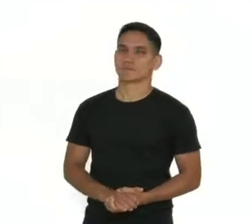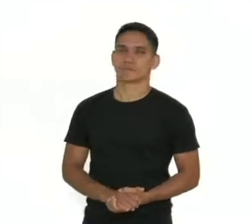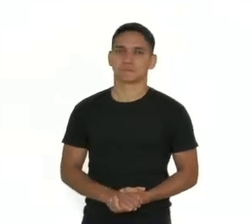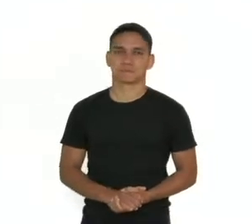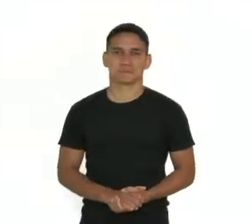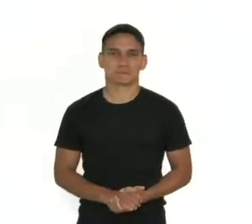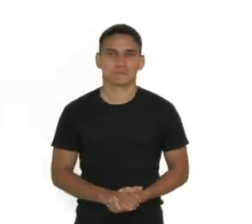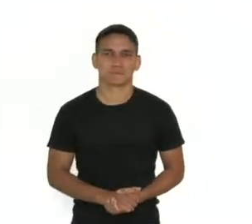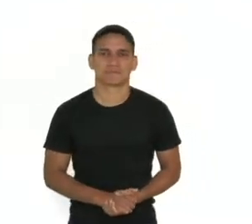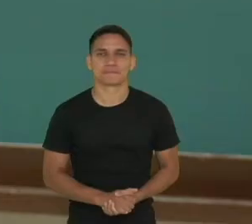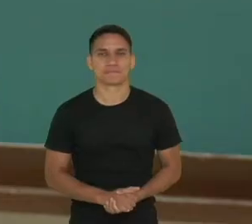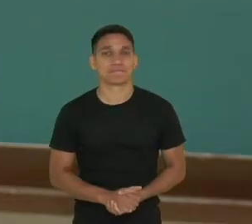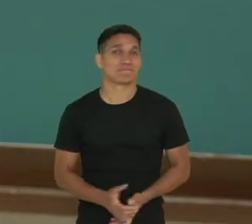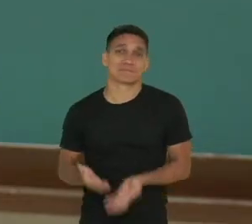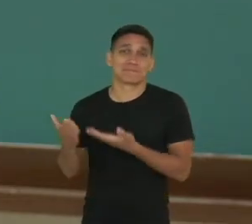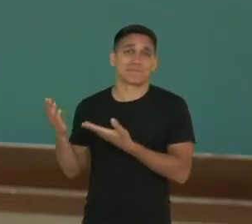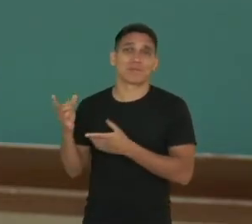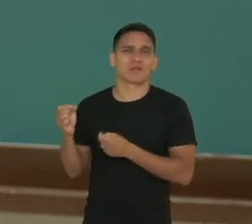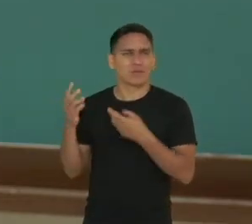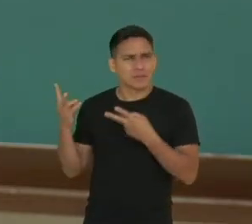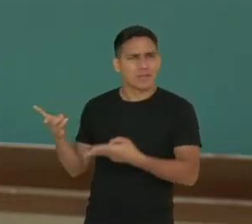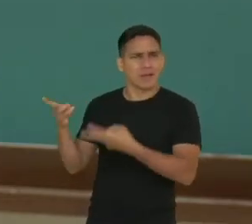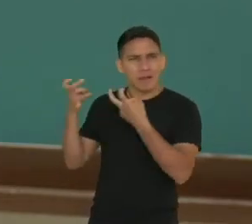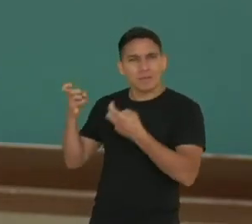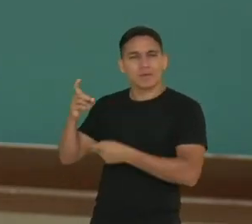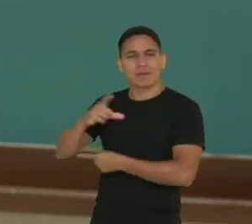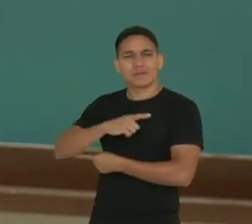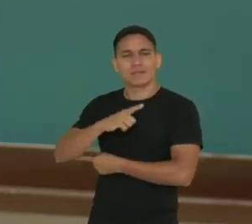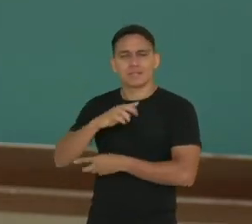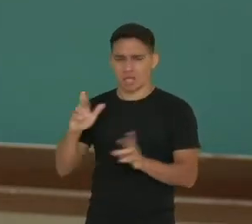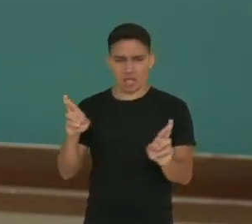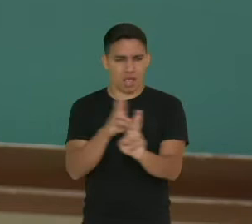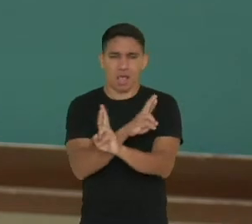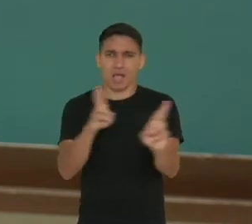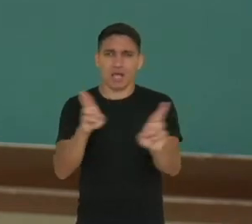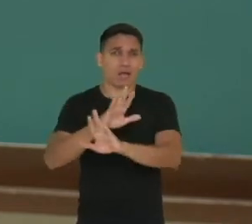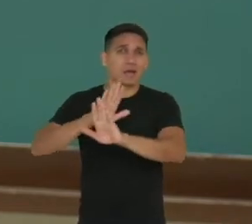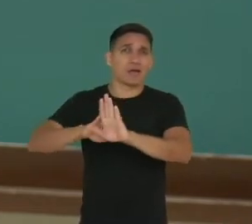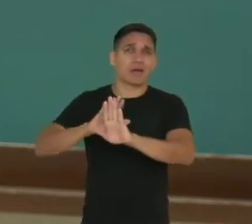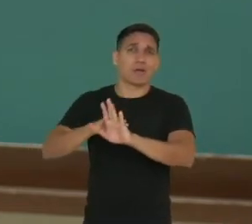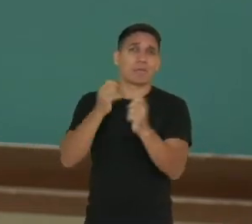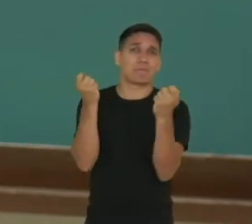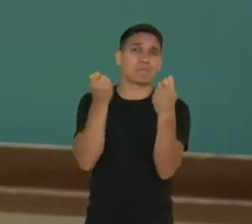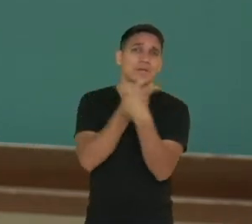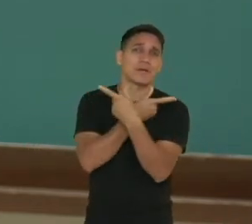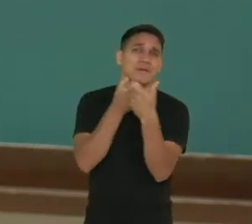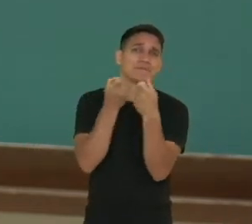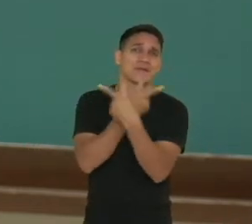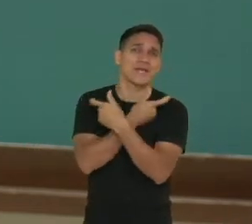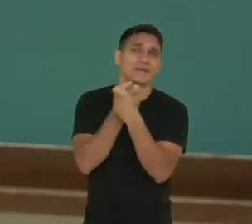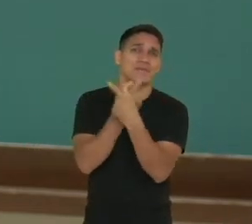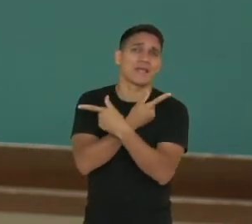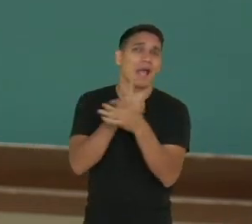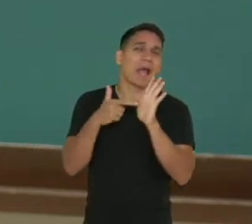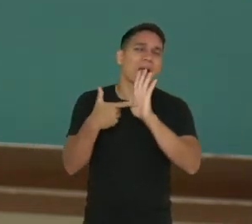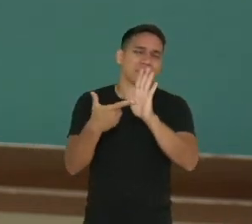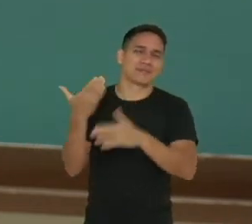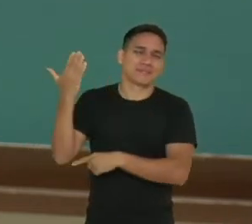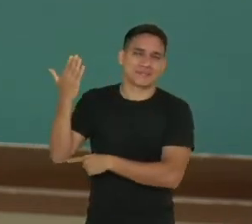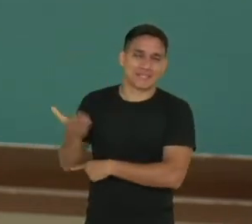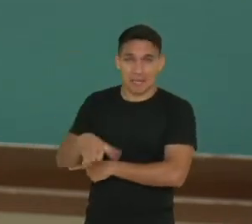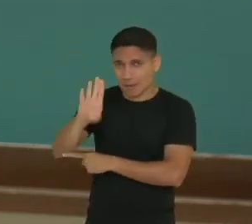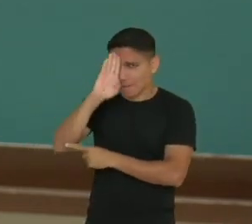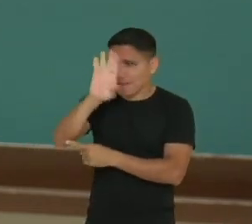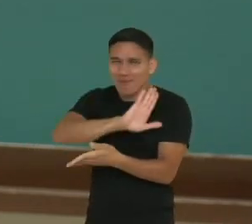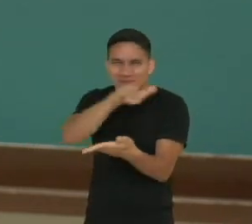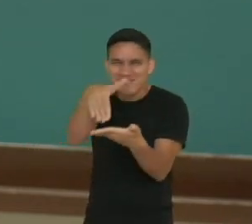de graça, né? Então percebam aí essa relação do humor, né? Apresentado aqui, principalmente nessa